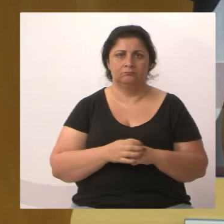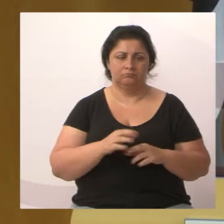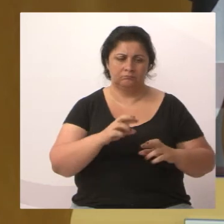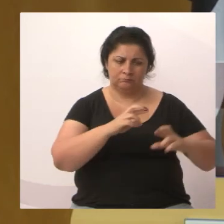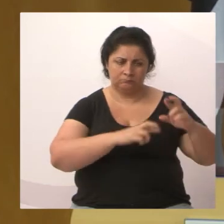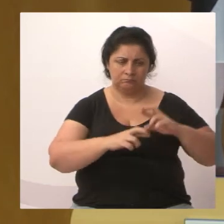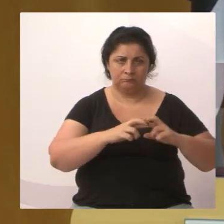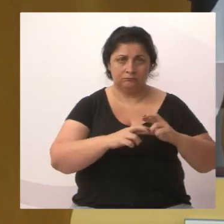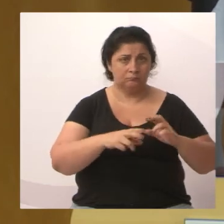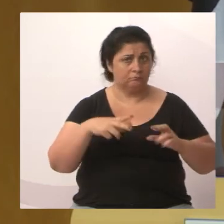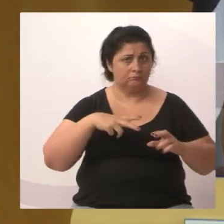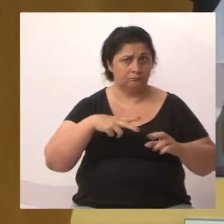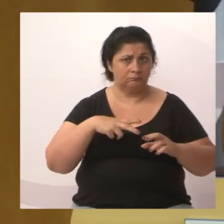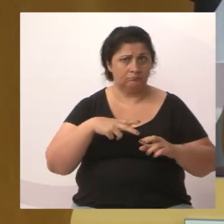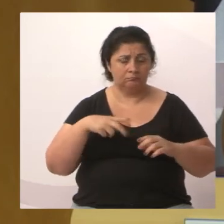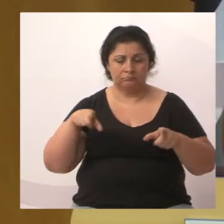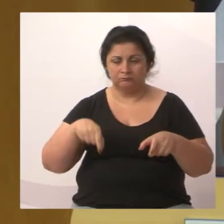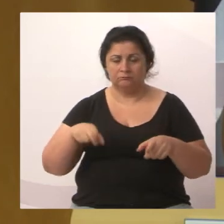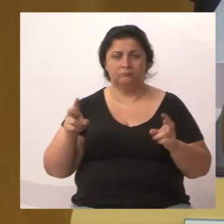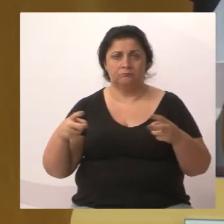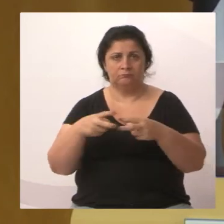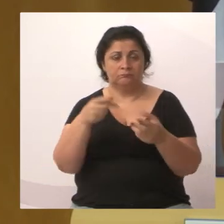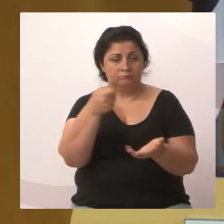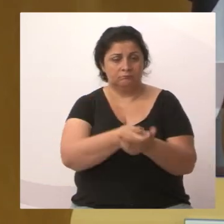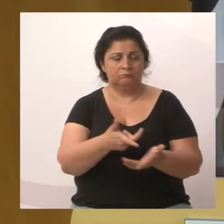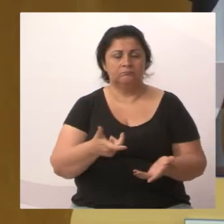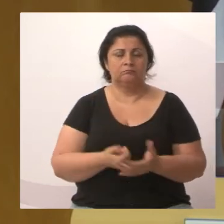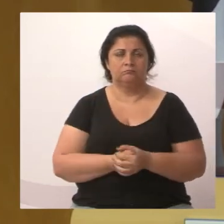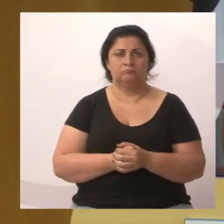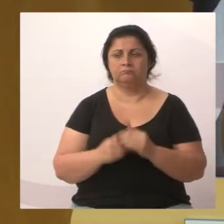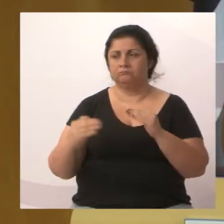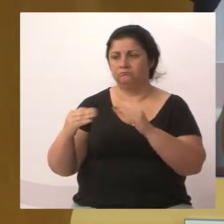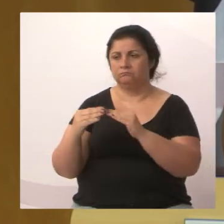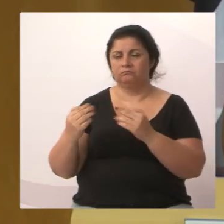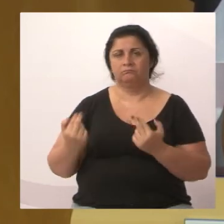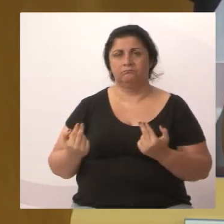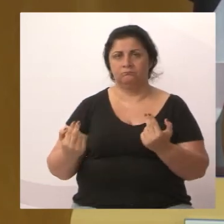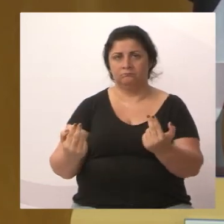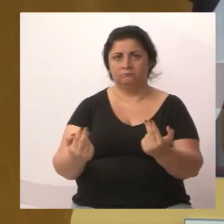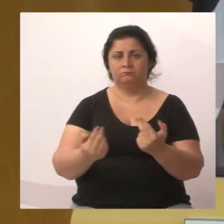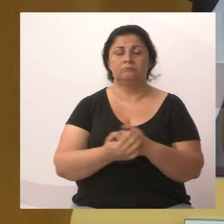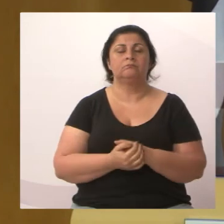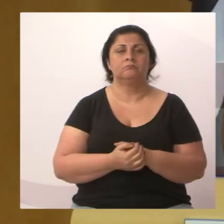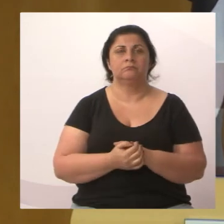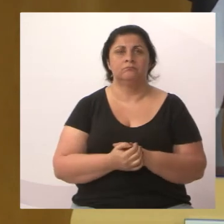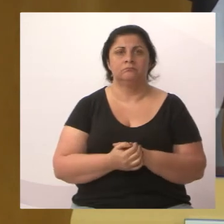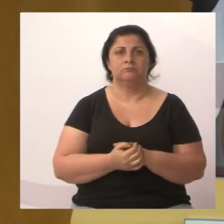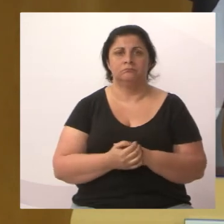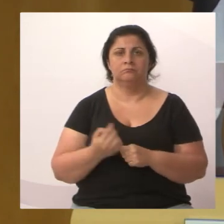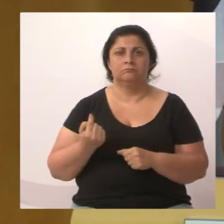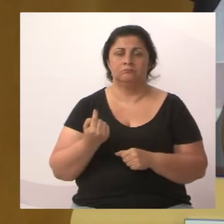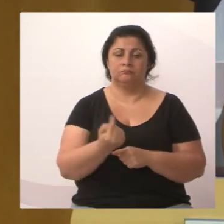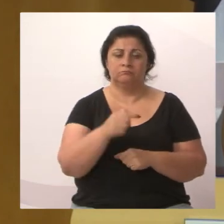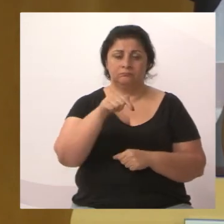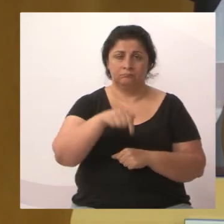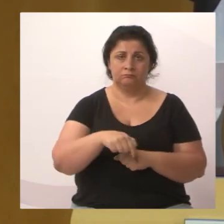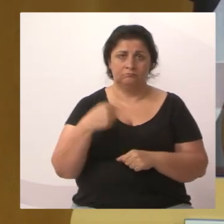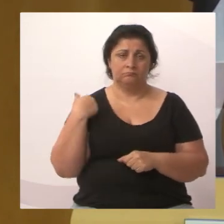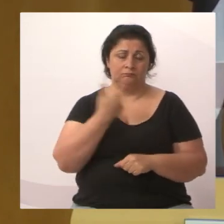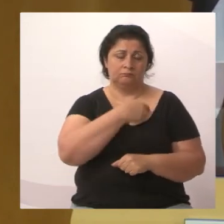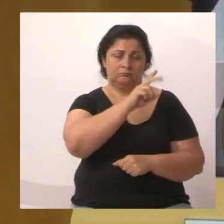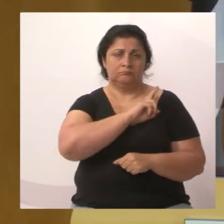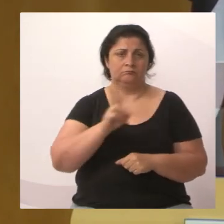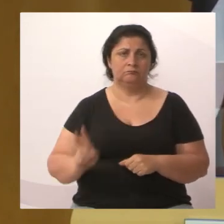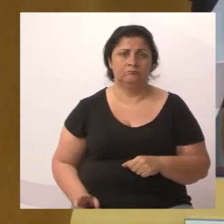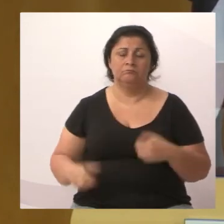Justiça, também teve o mesmo entendimento que o Tribunal de Contas. Agora vem para nós aqui nessa casa, que somos vereadores,